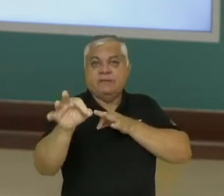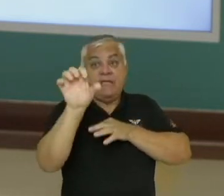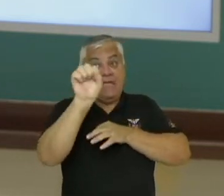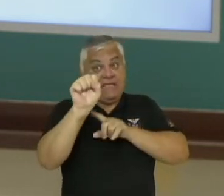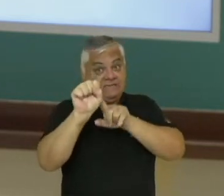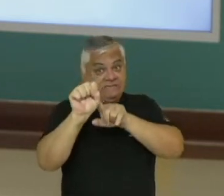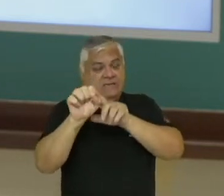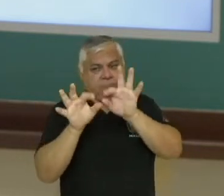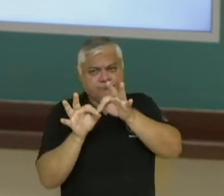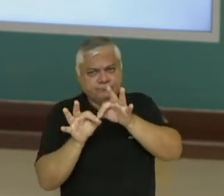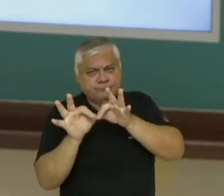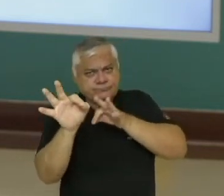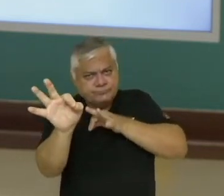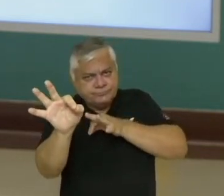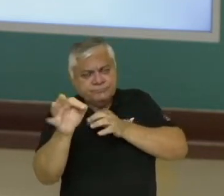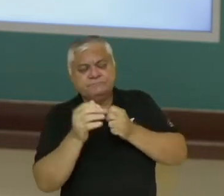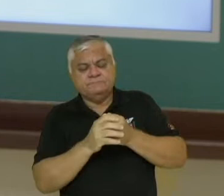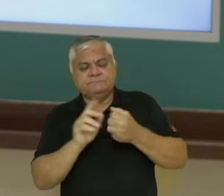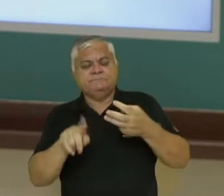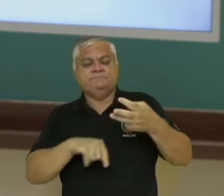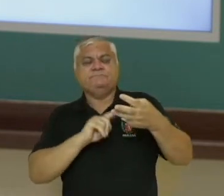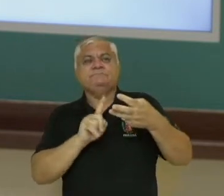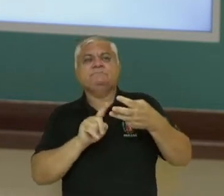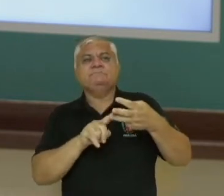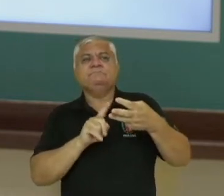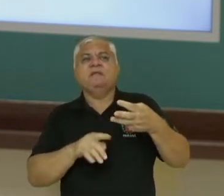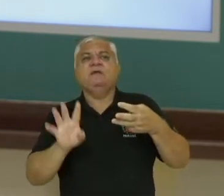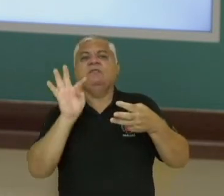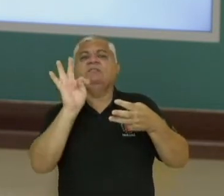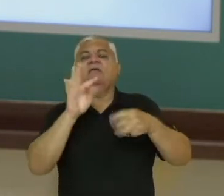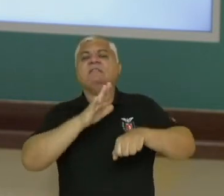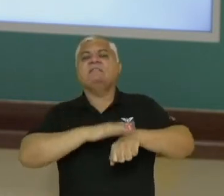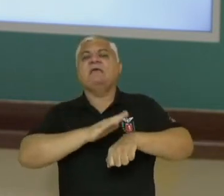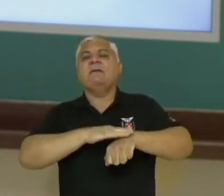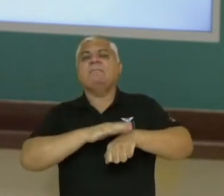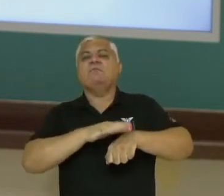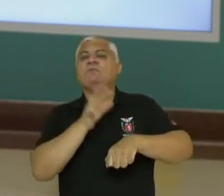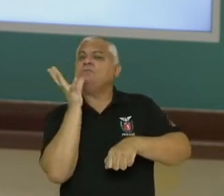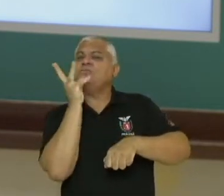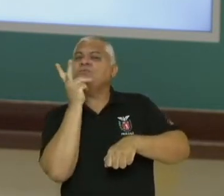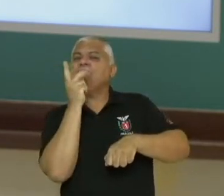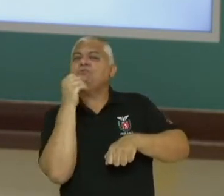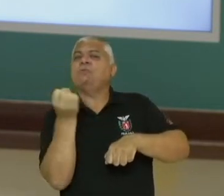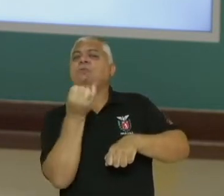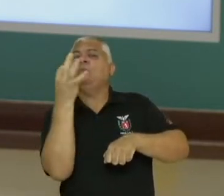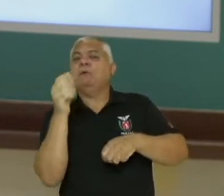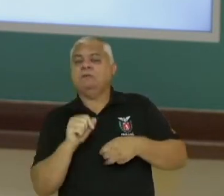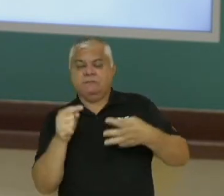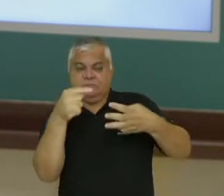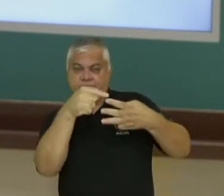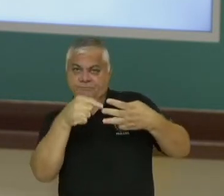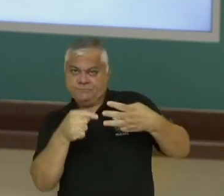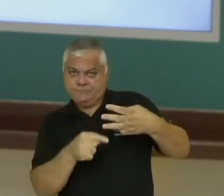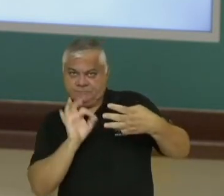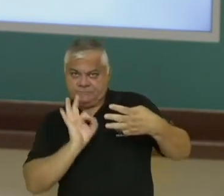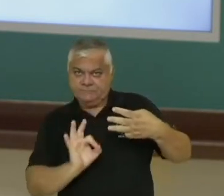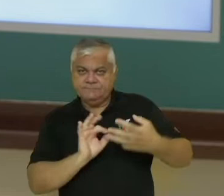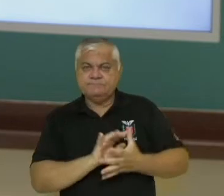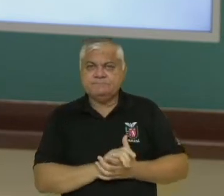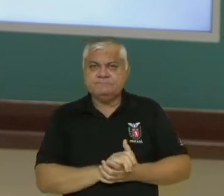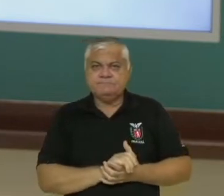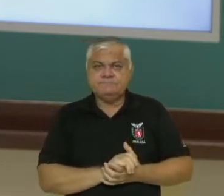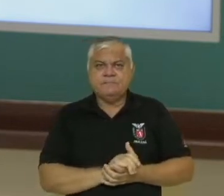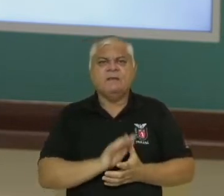o deslocamento, certo? E o ΔT, que é o intervalo de tempo medido em segundos, certo? Uma